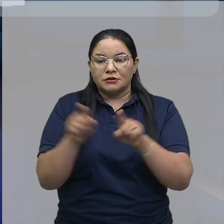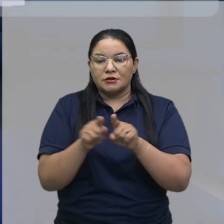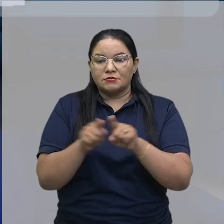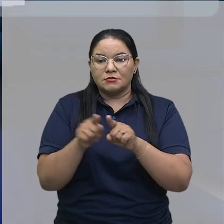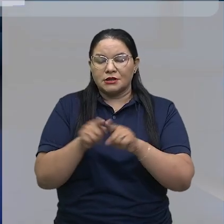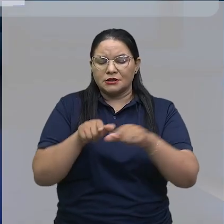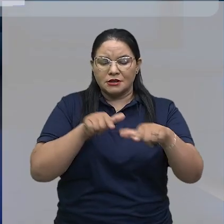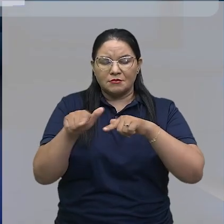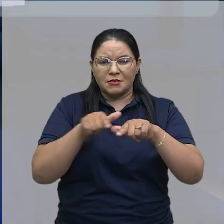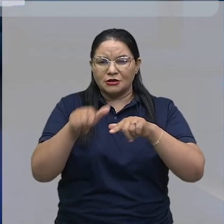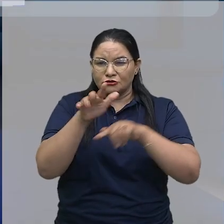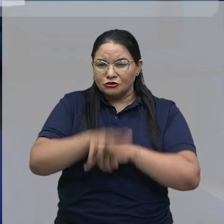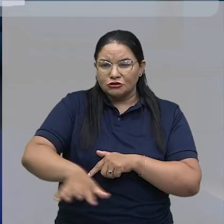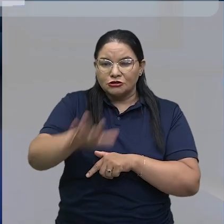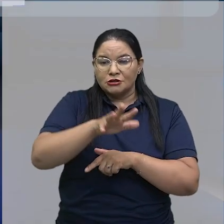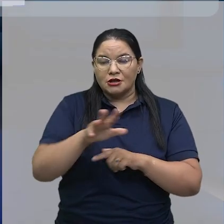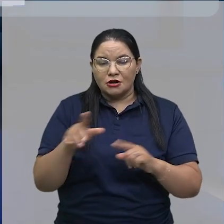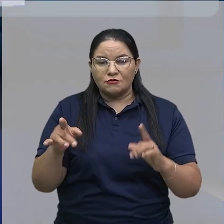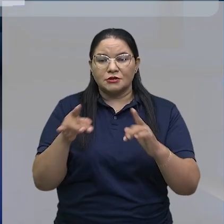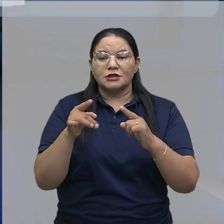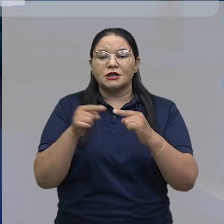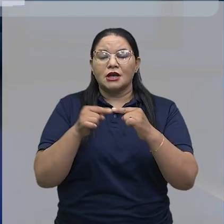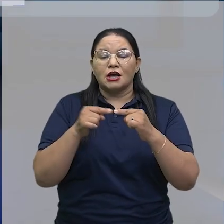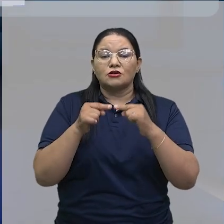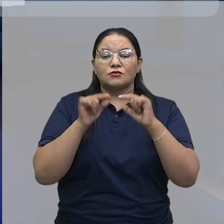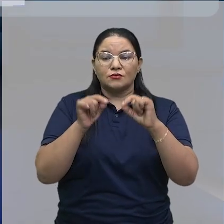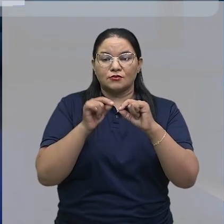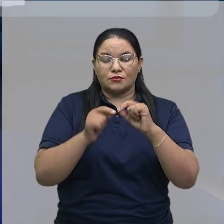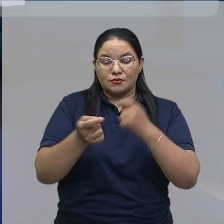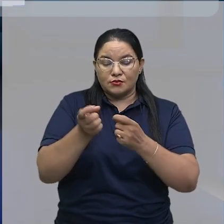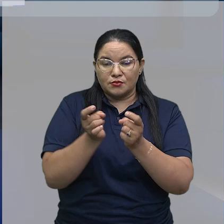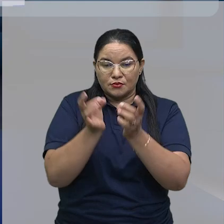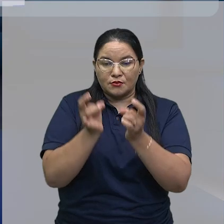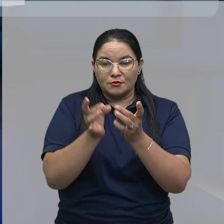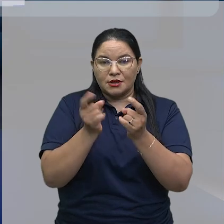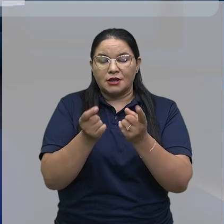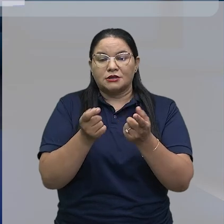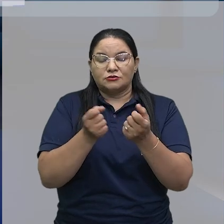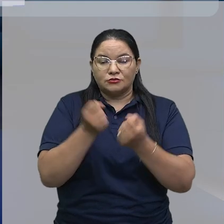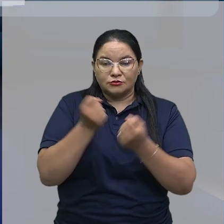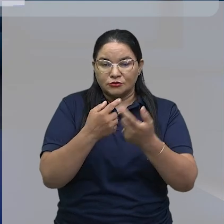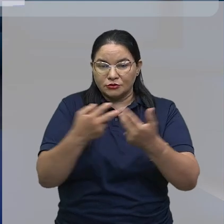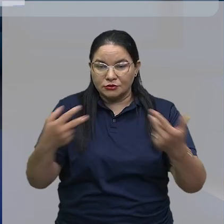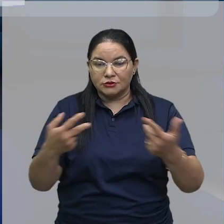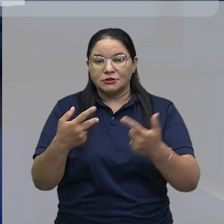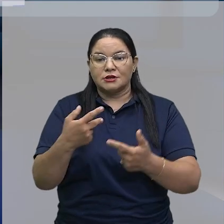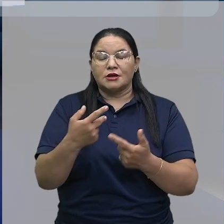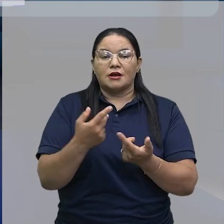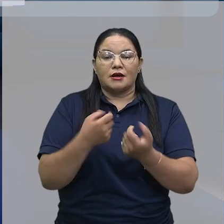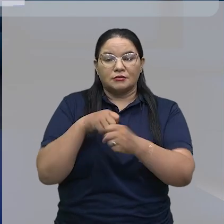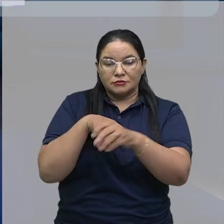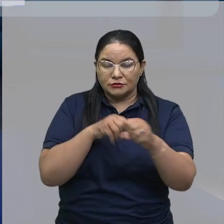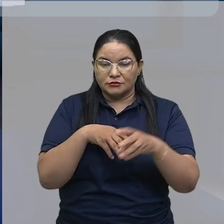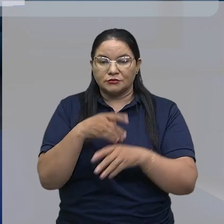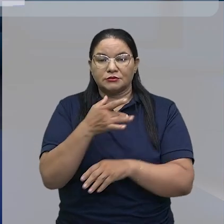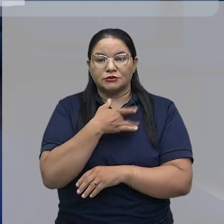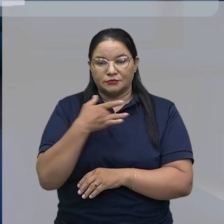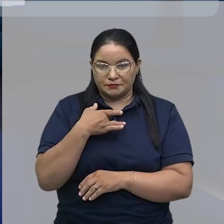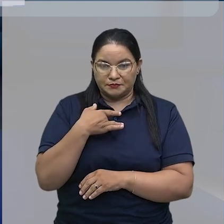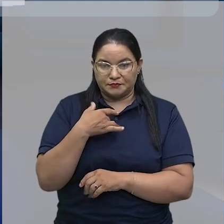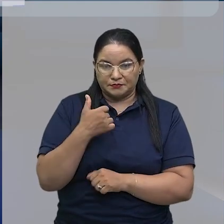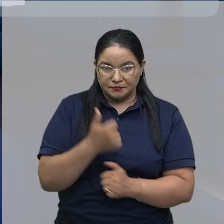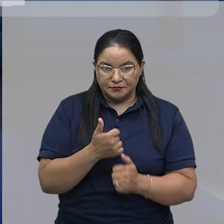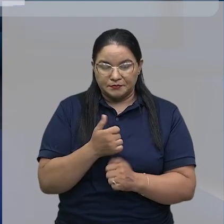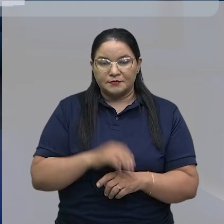serviços de uma forma geral, ligados ali ao comércio, ao transporte, à educação, à saúde. E nós temos também o